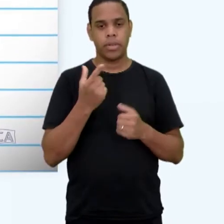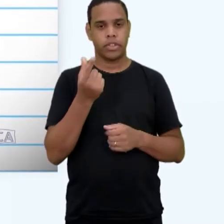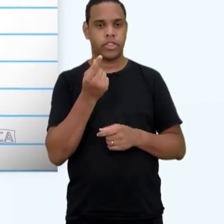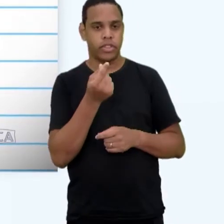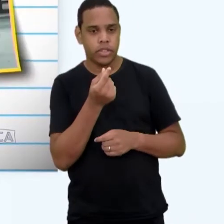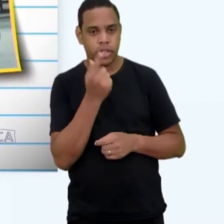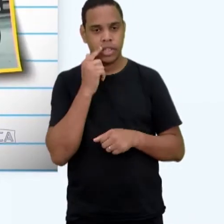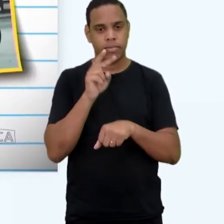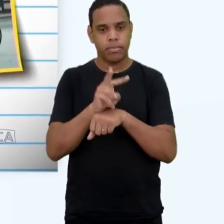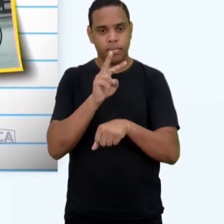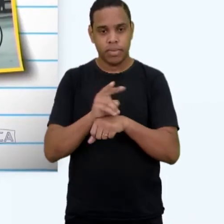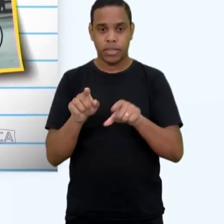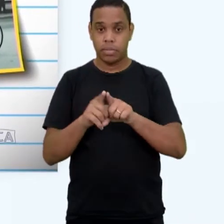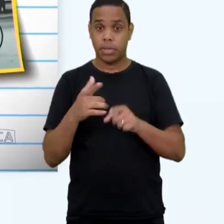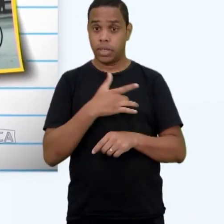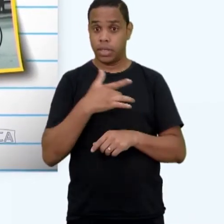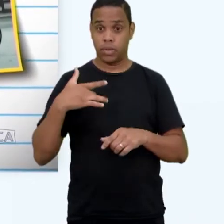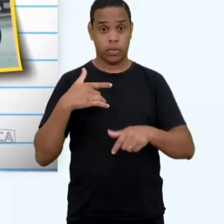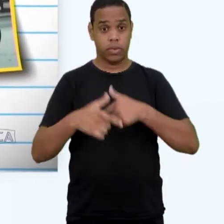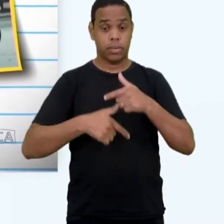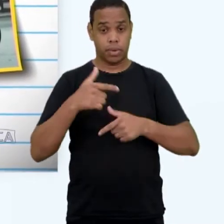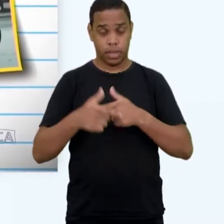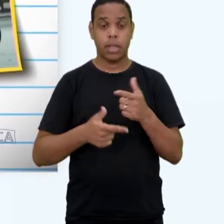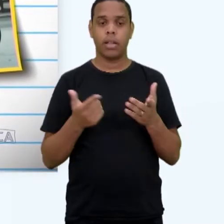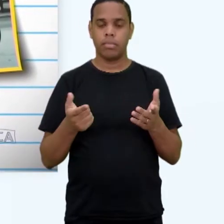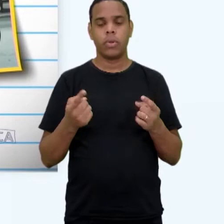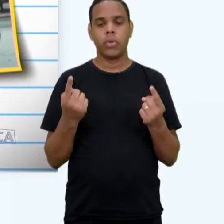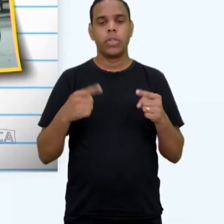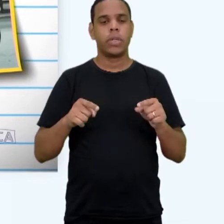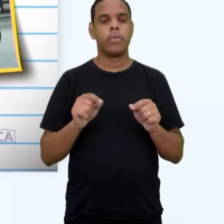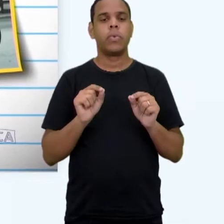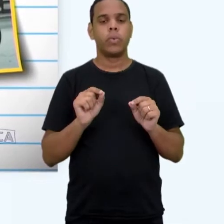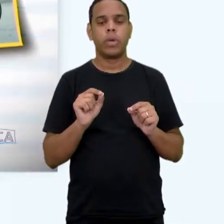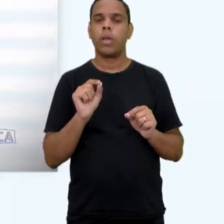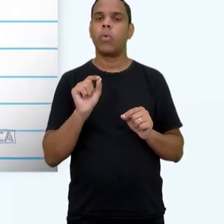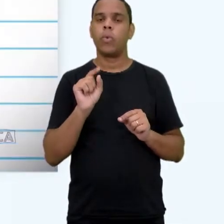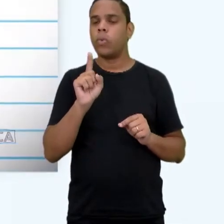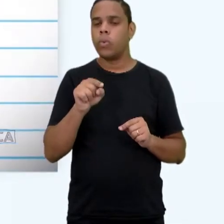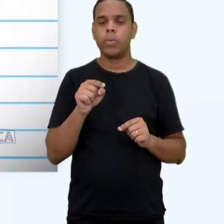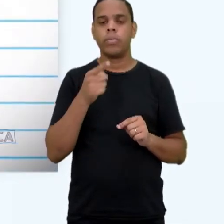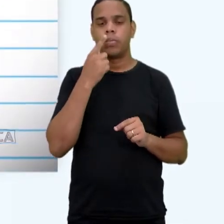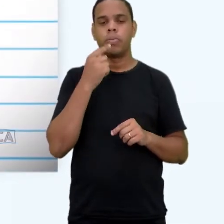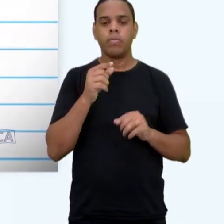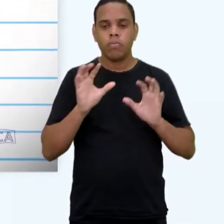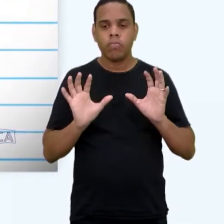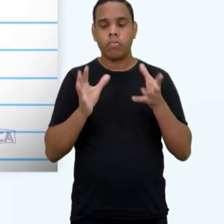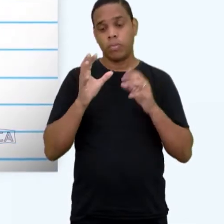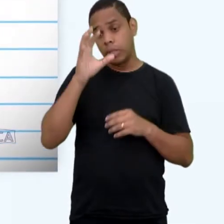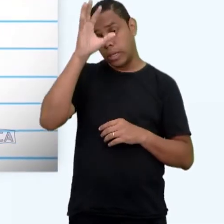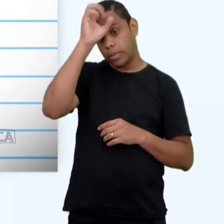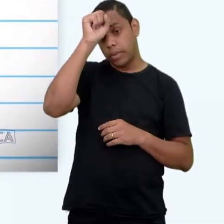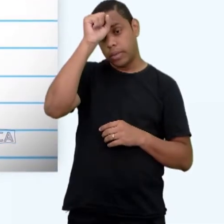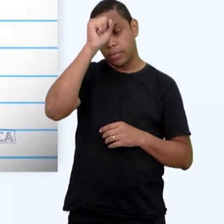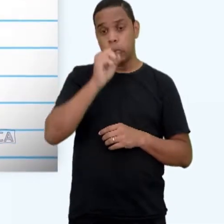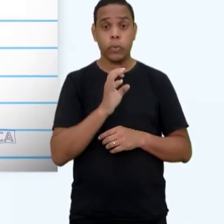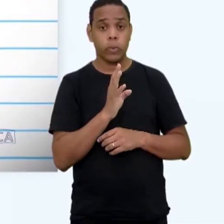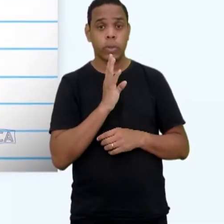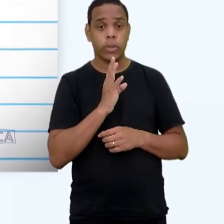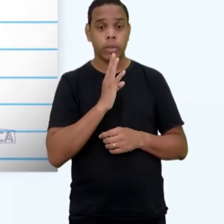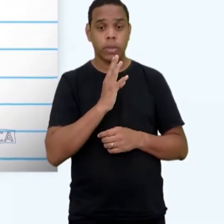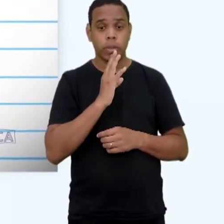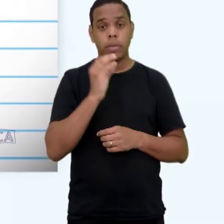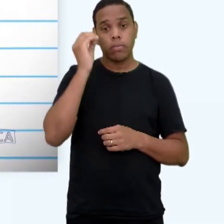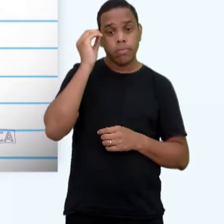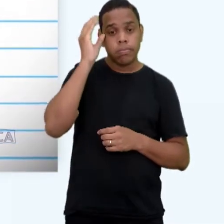se sustentar e saúde para trabalhar, um desafio maior se impõe: estimular a aprendizagem, o conhecimento,